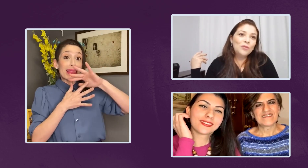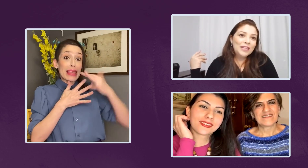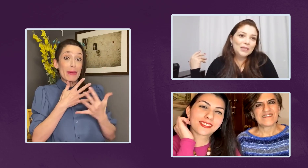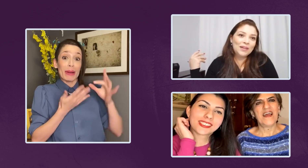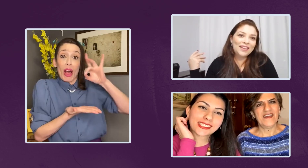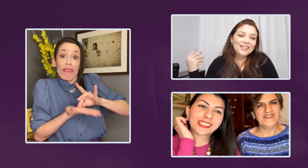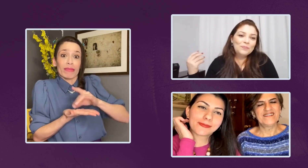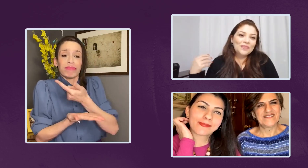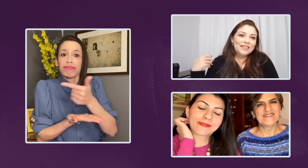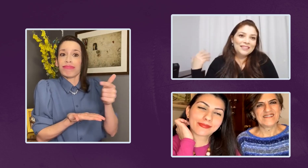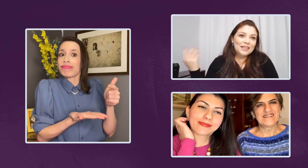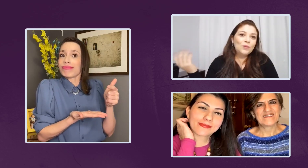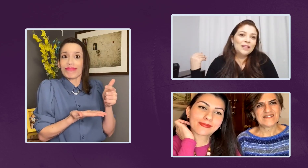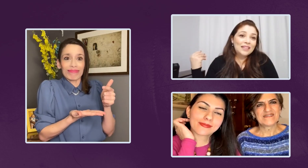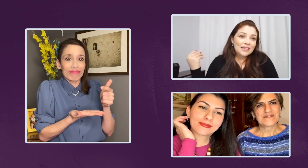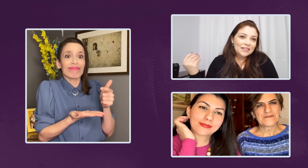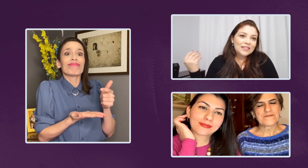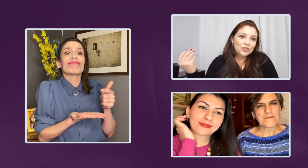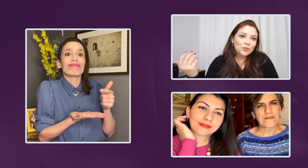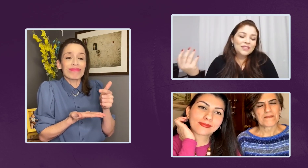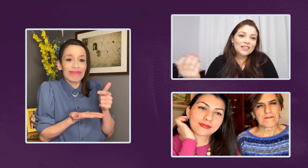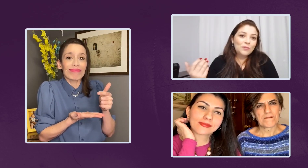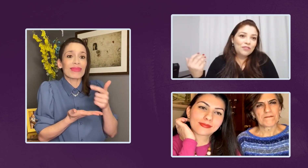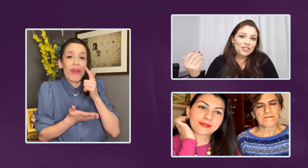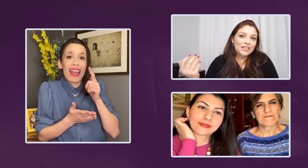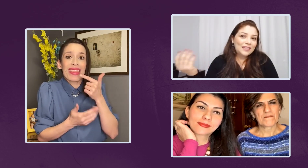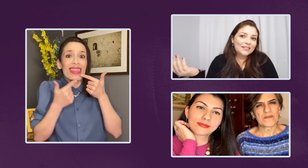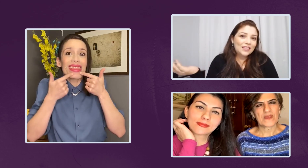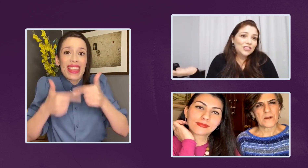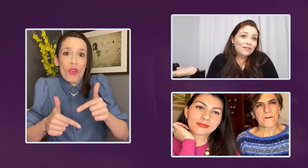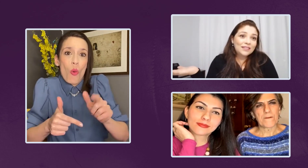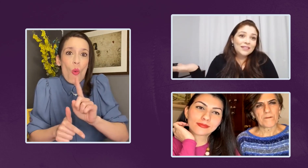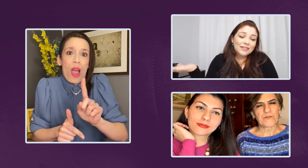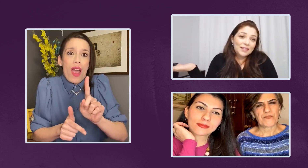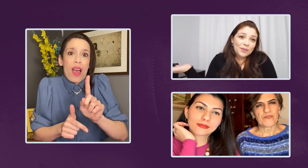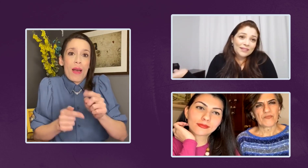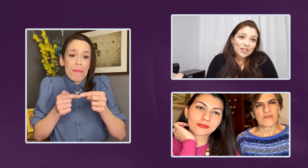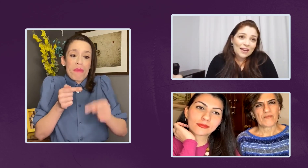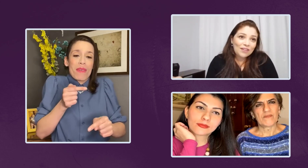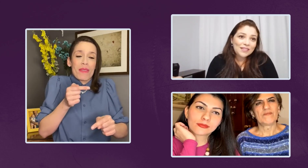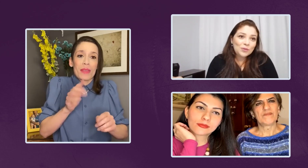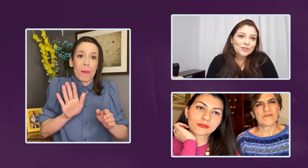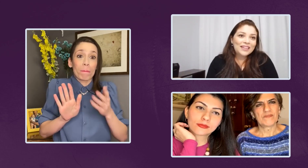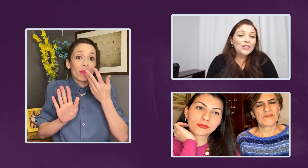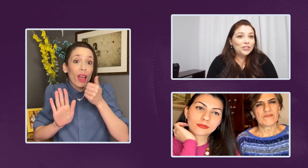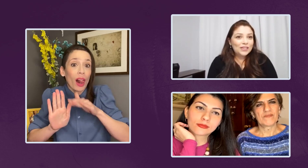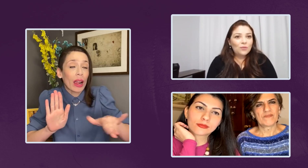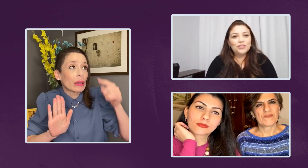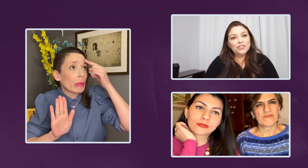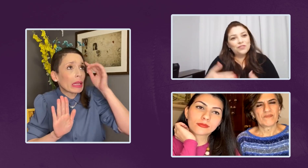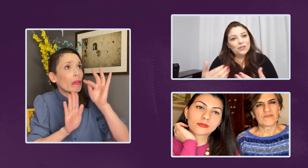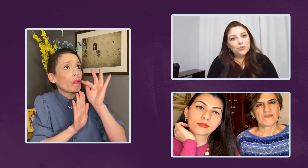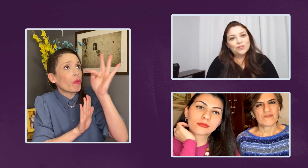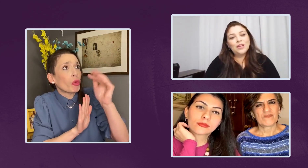reconhecida como língua, É, né? Então, as crianças surdas, né? Como eu falei, tinha criança que achava que não ia chegar à fase adulta, né? E hoje